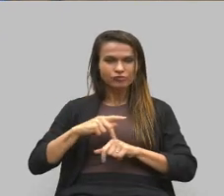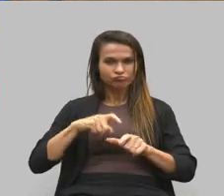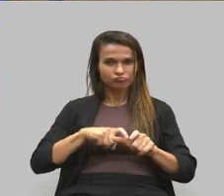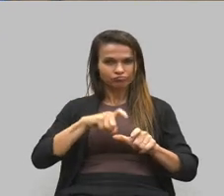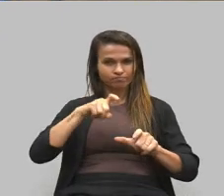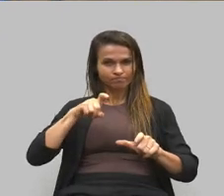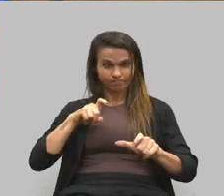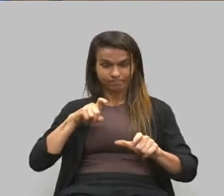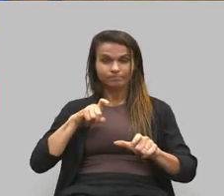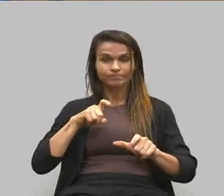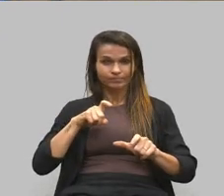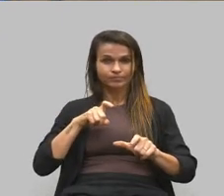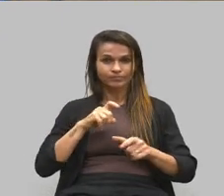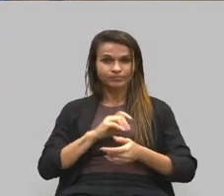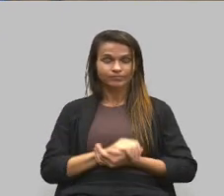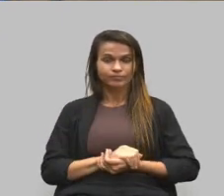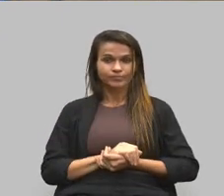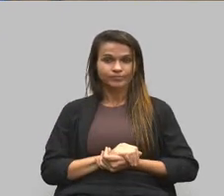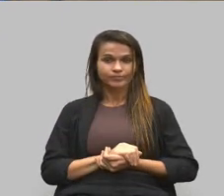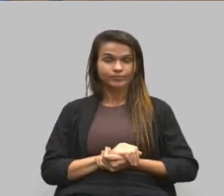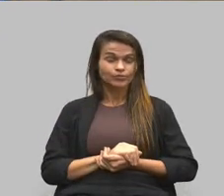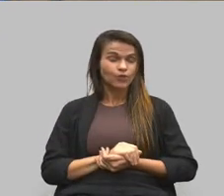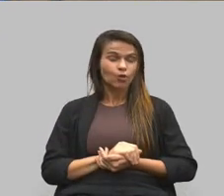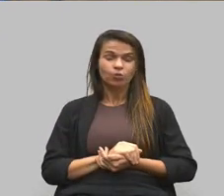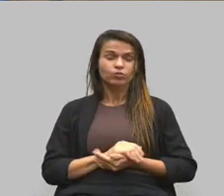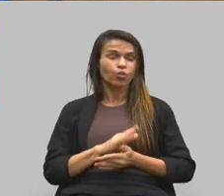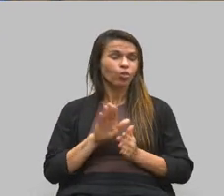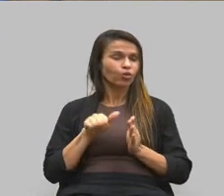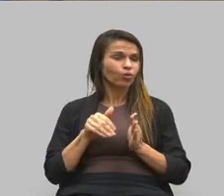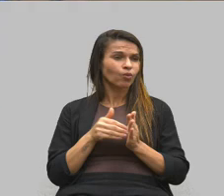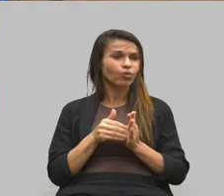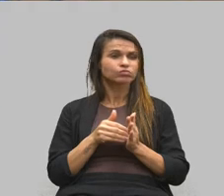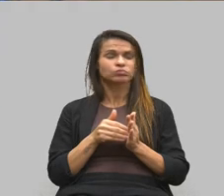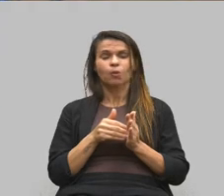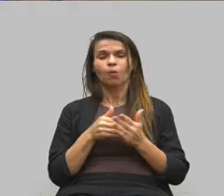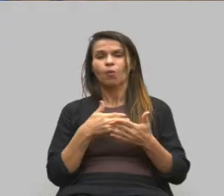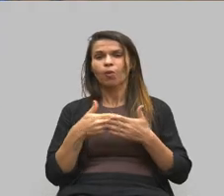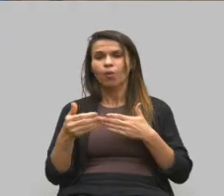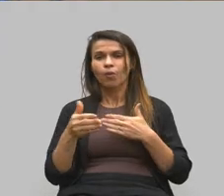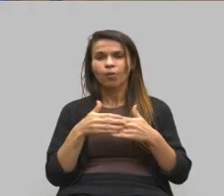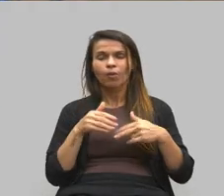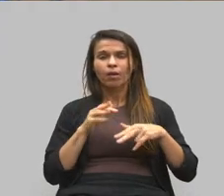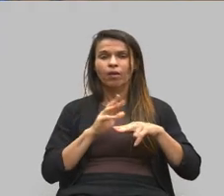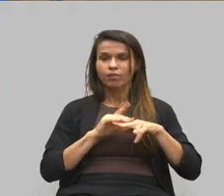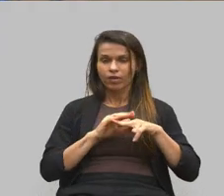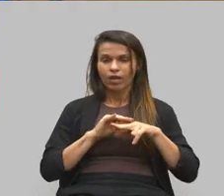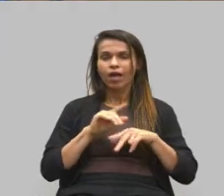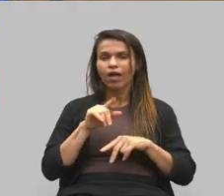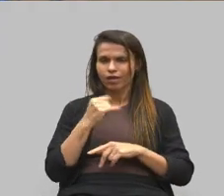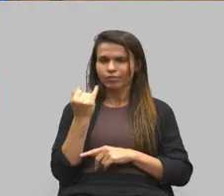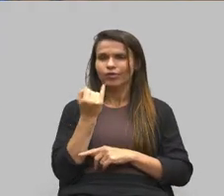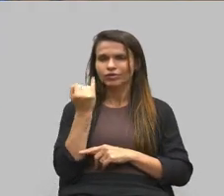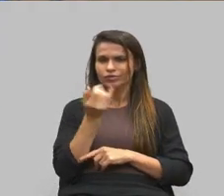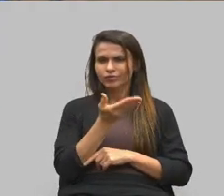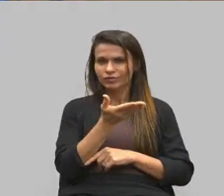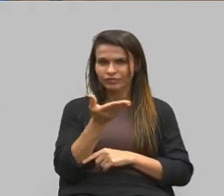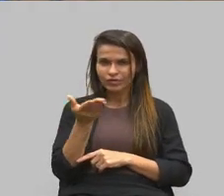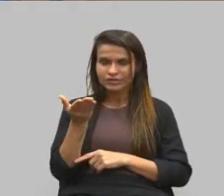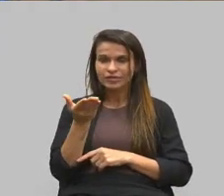Independência então todo e qualquer paciente vale a pena para vocês